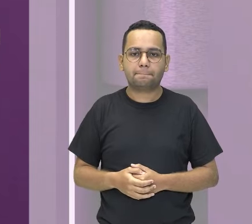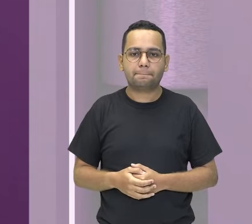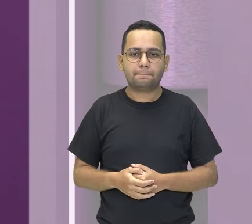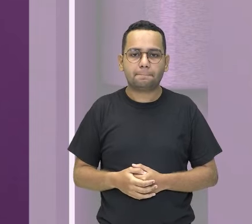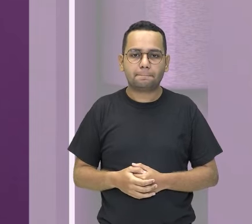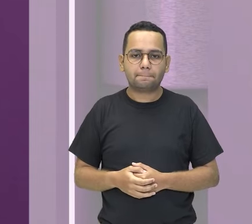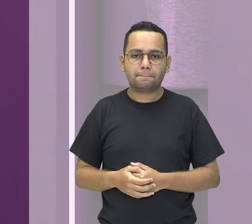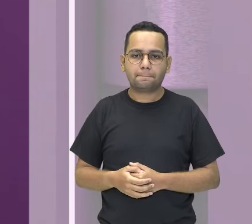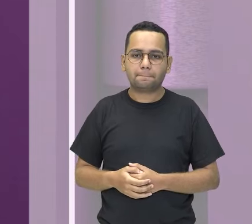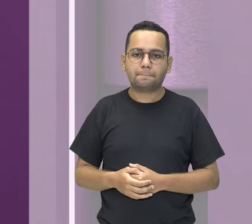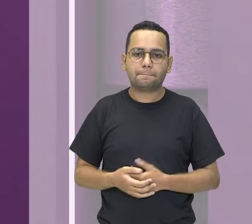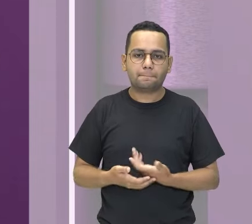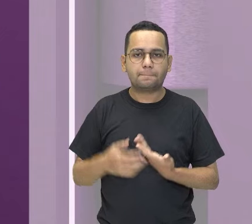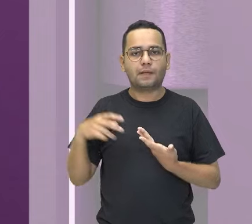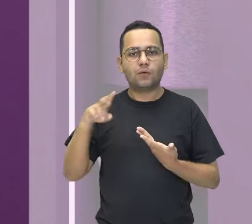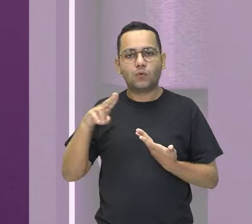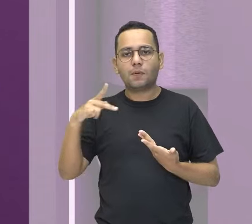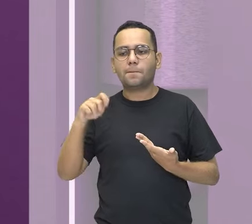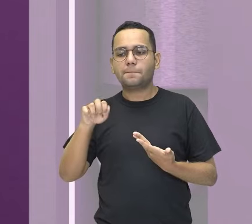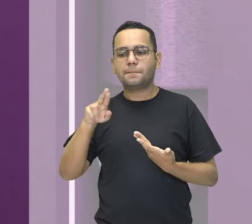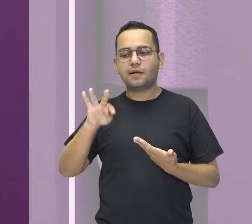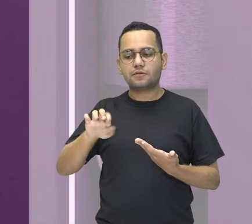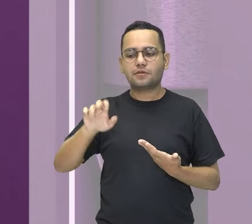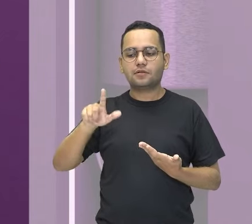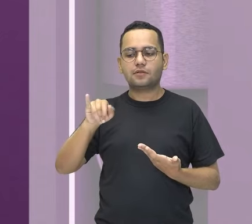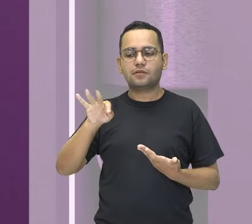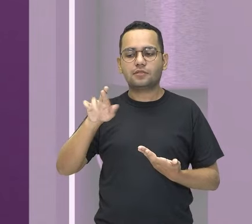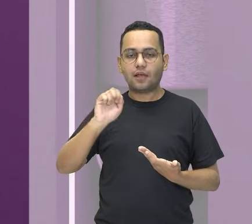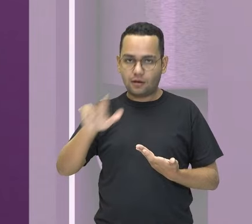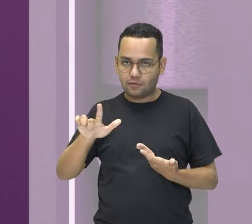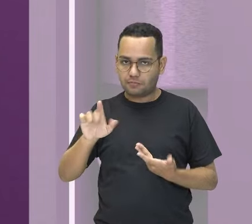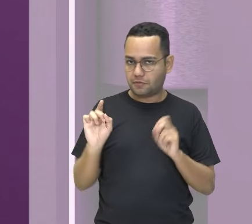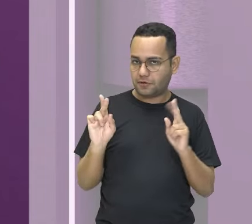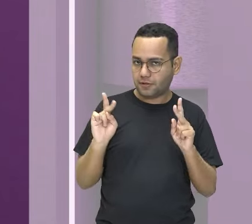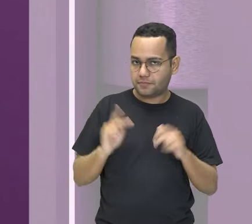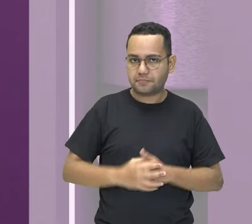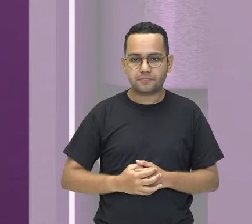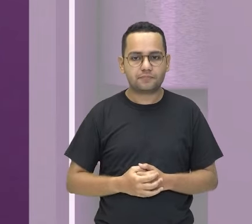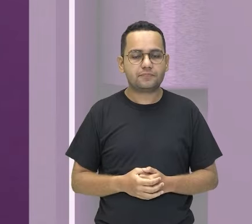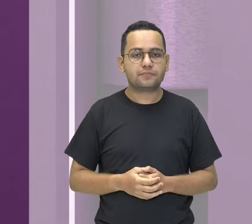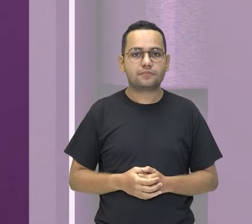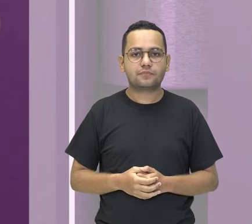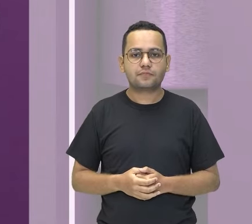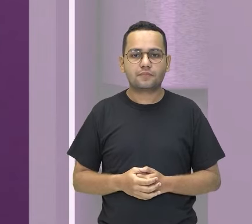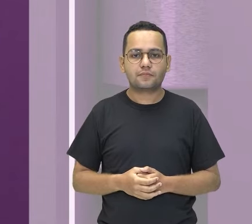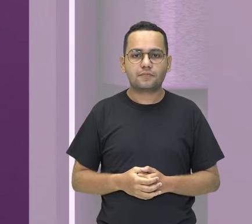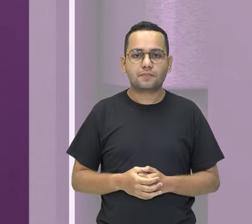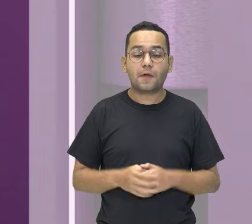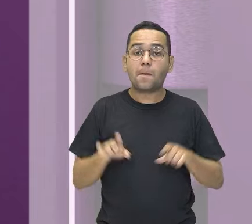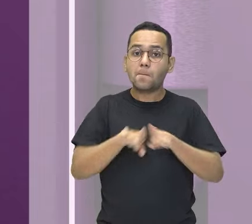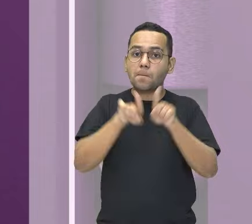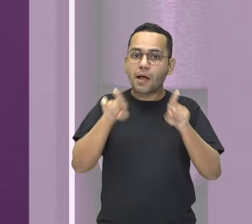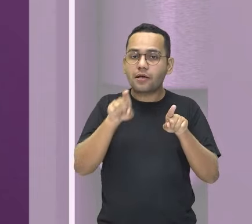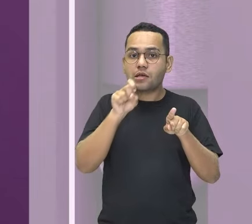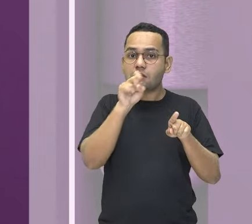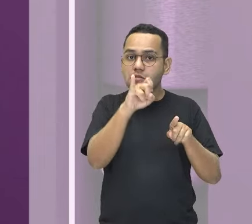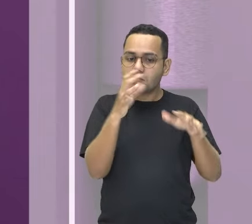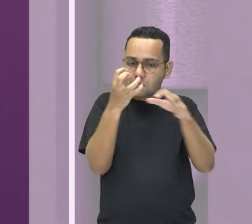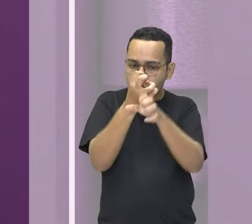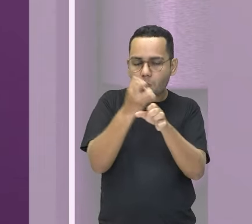de parte literal, certinho? Lembrando que sempre que nós vamos fazer uma multiplicação